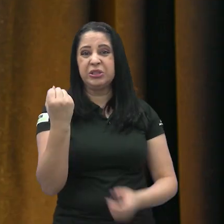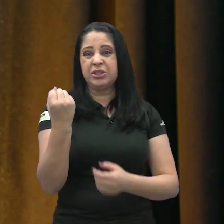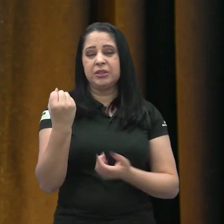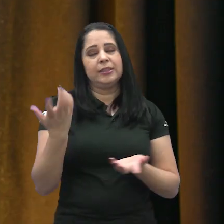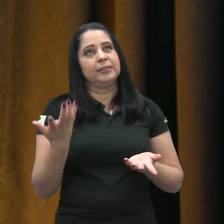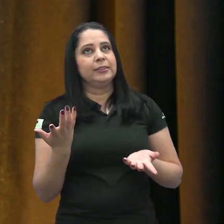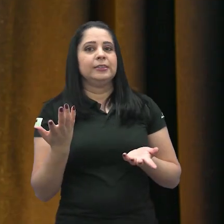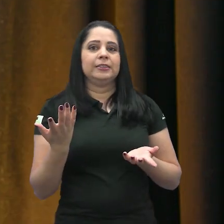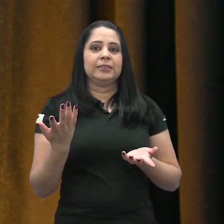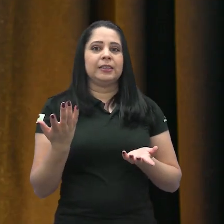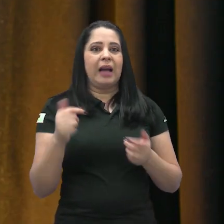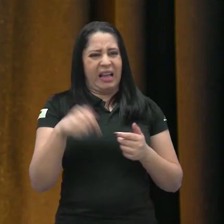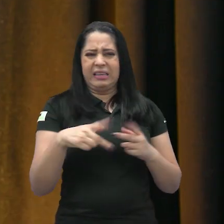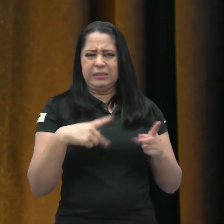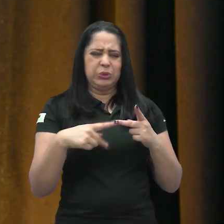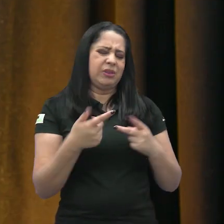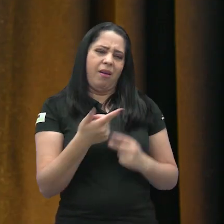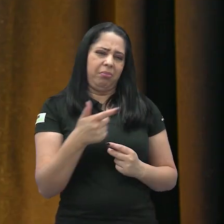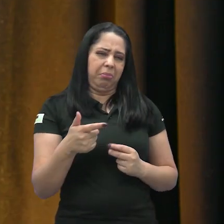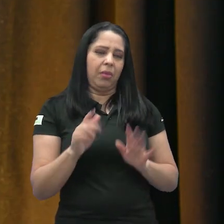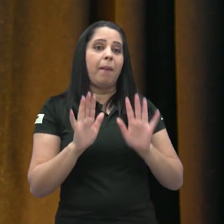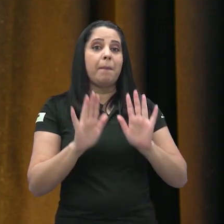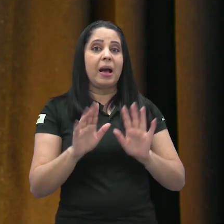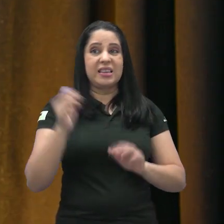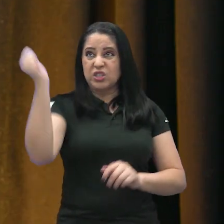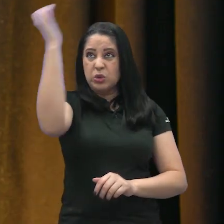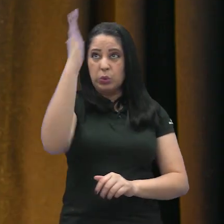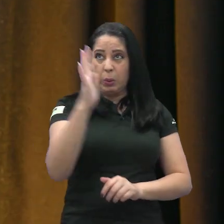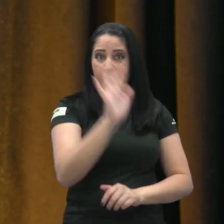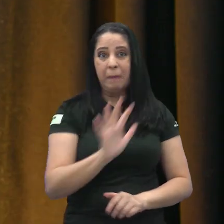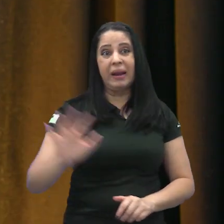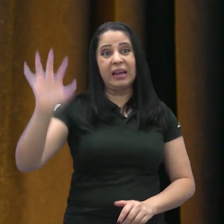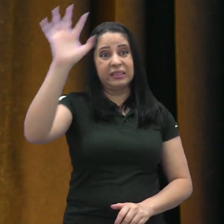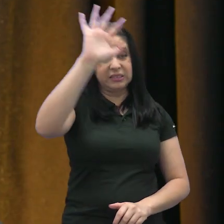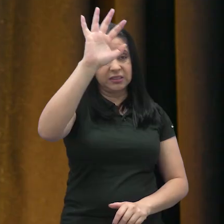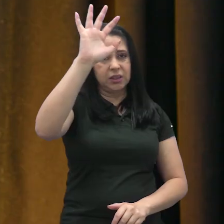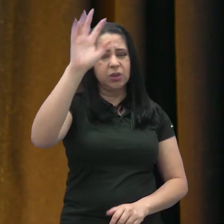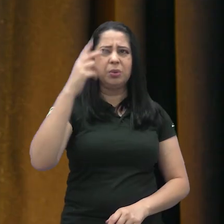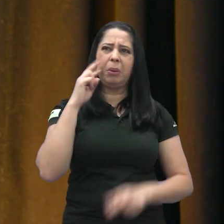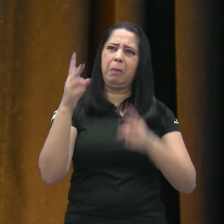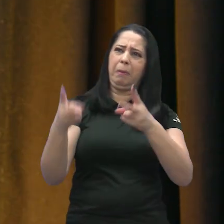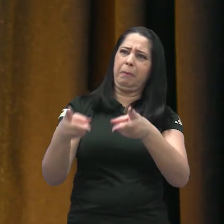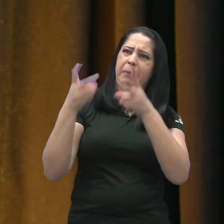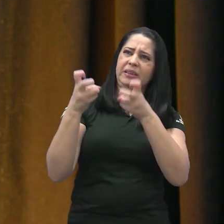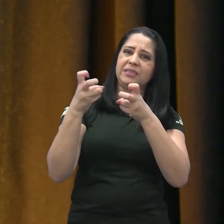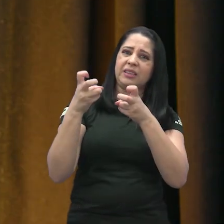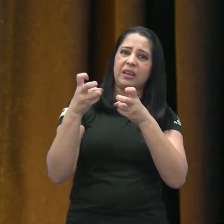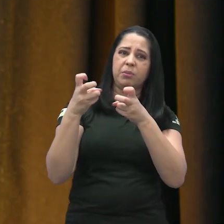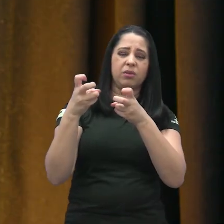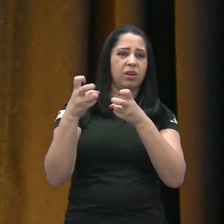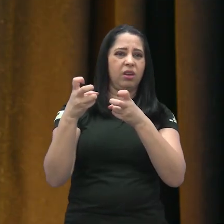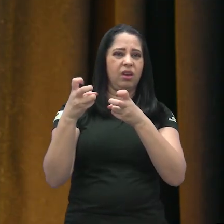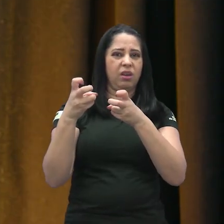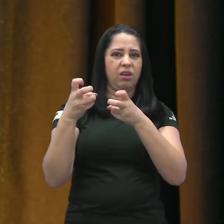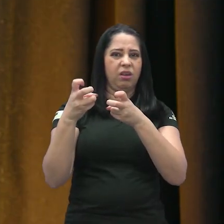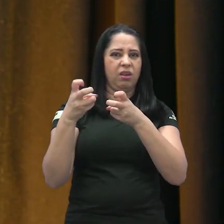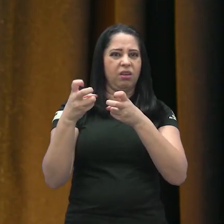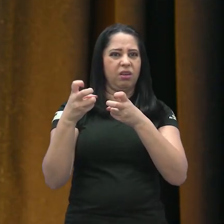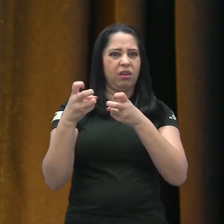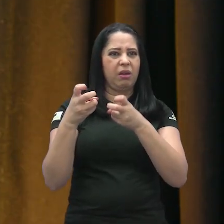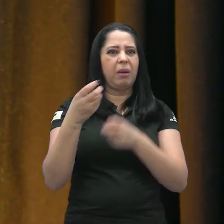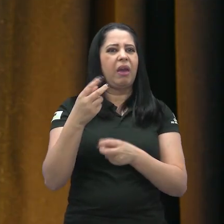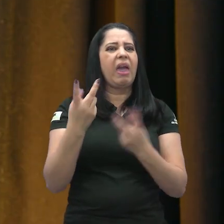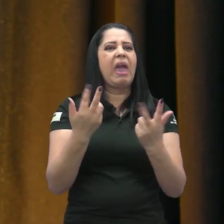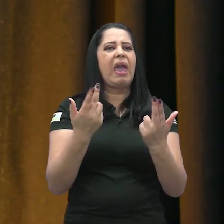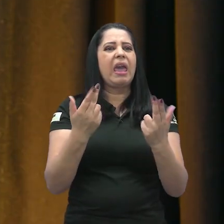infelizmente, alguns parlamentos, não digo aqui em São José, mas no Brasil, me parece que virou um teatro de